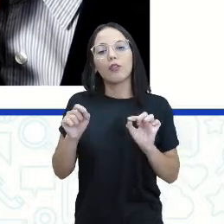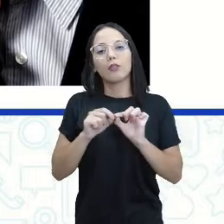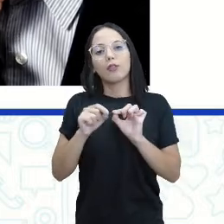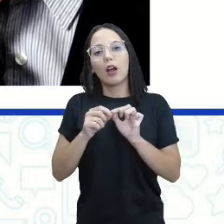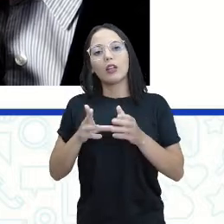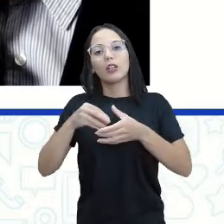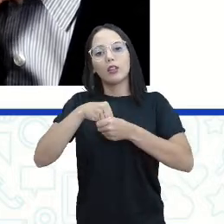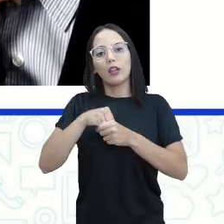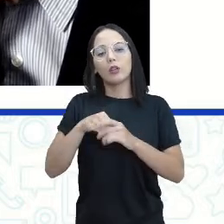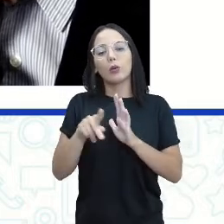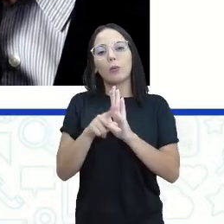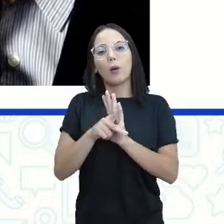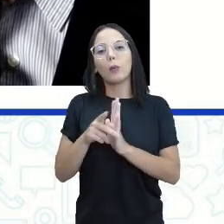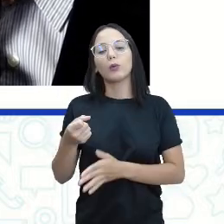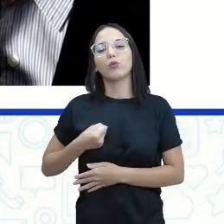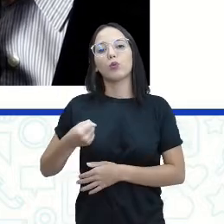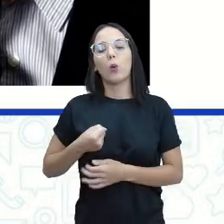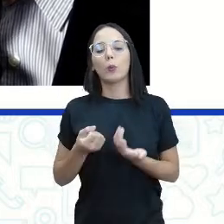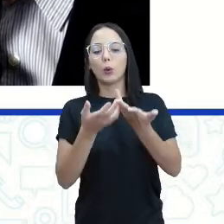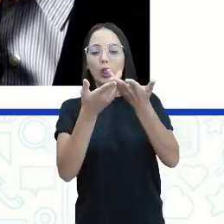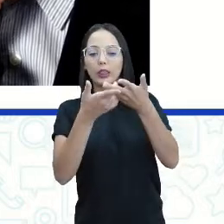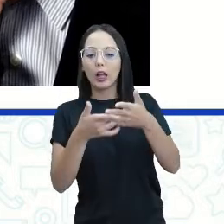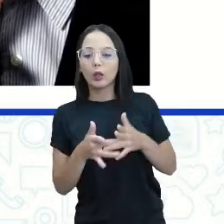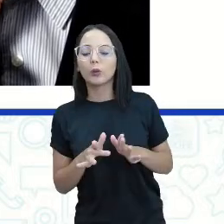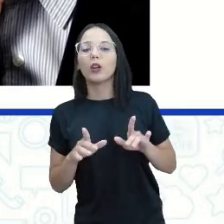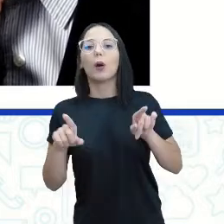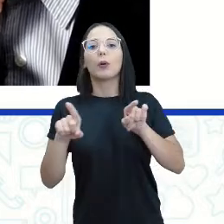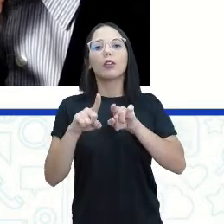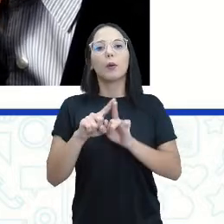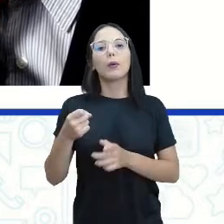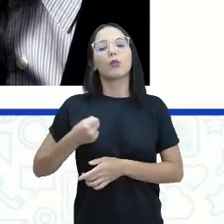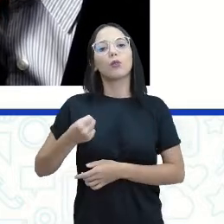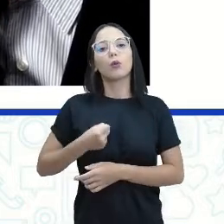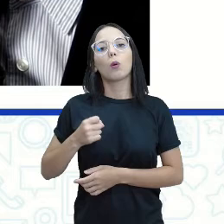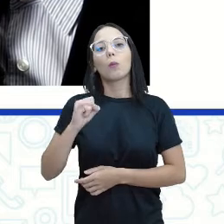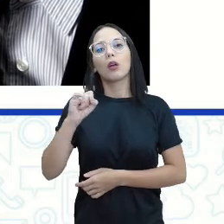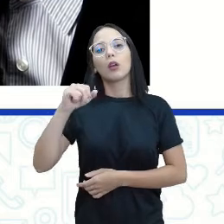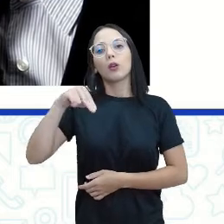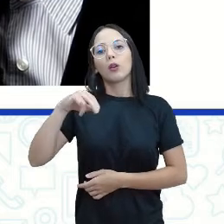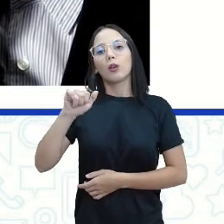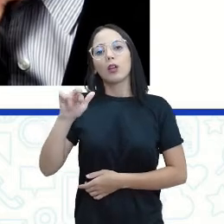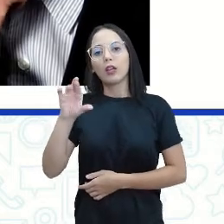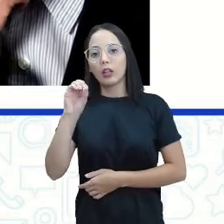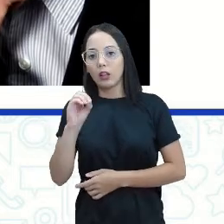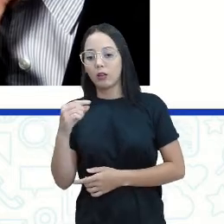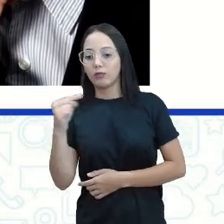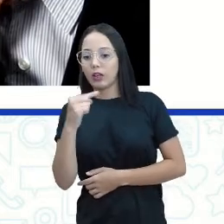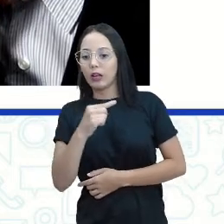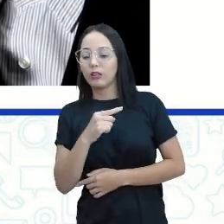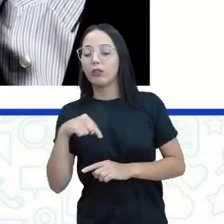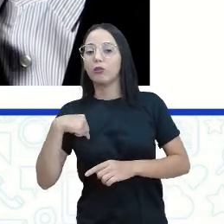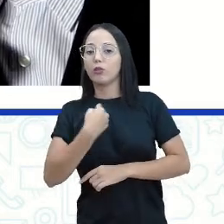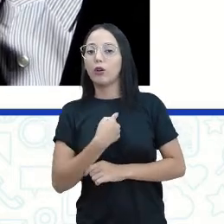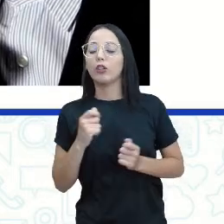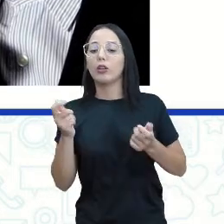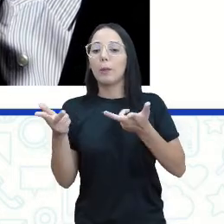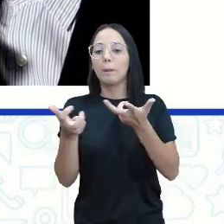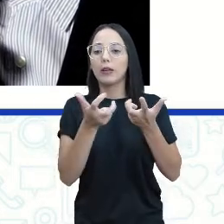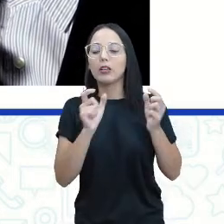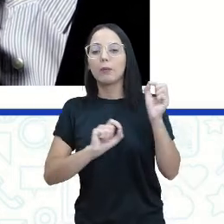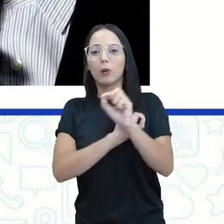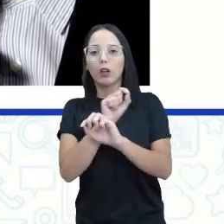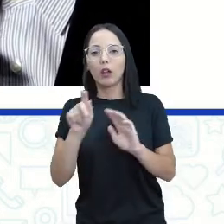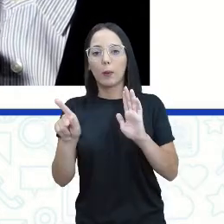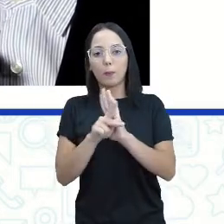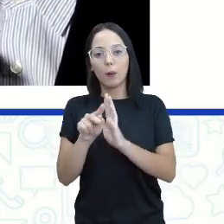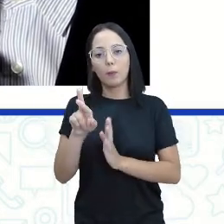faz, tanto com o expoente natural como o expoente inteiro negativo, a gente vai ver aqui que a potenciação com o